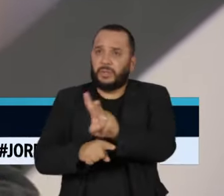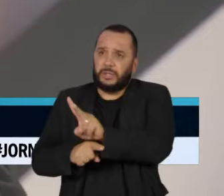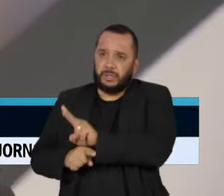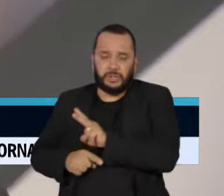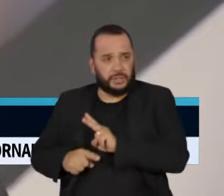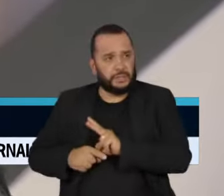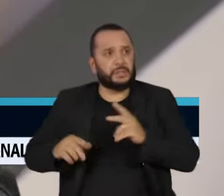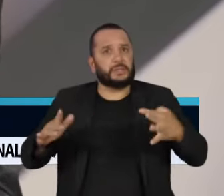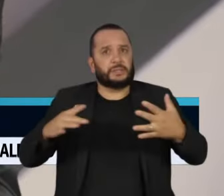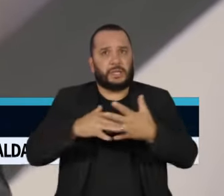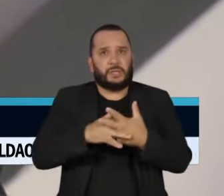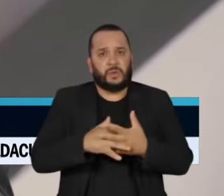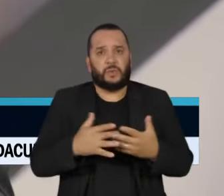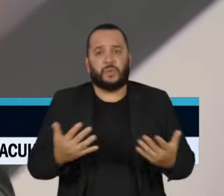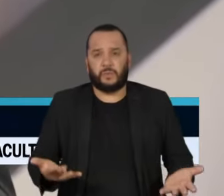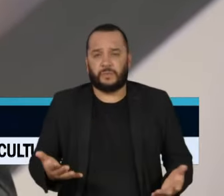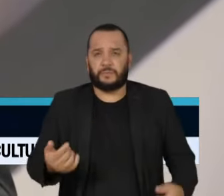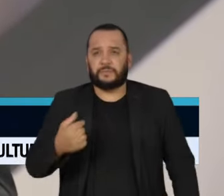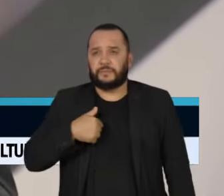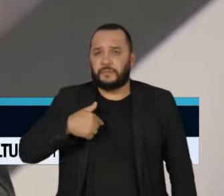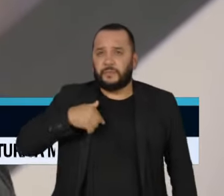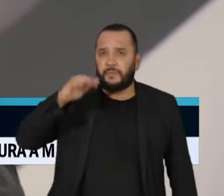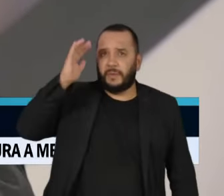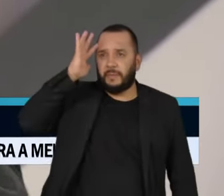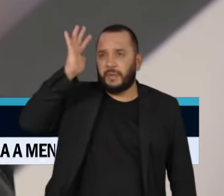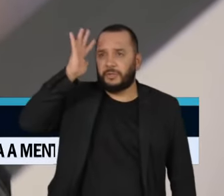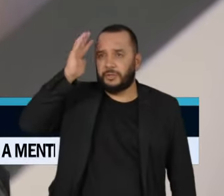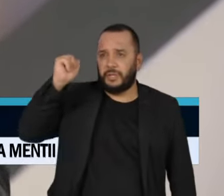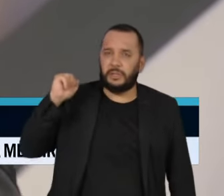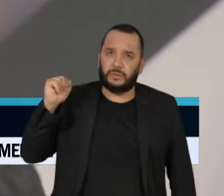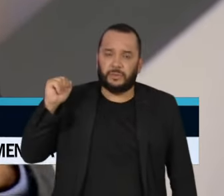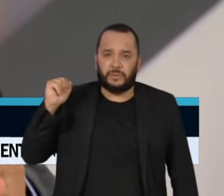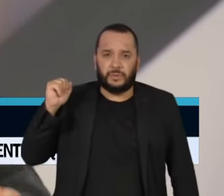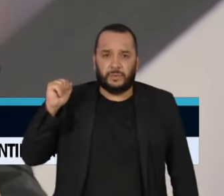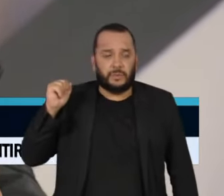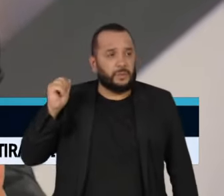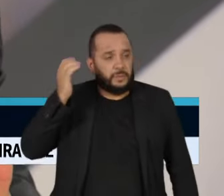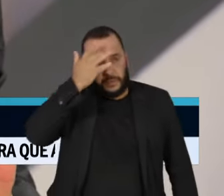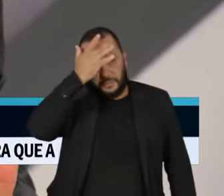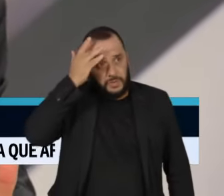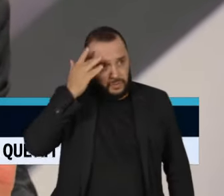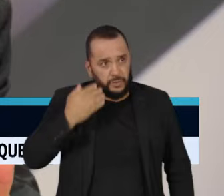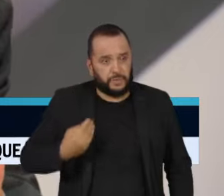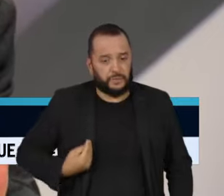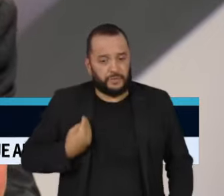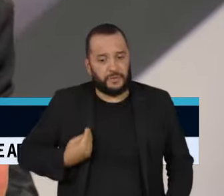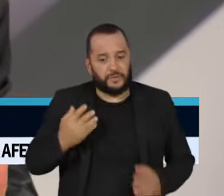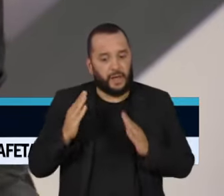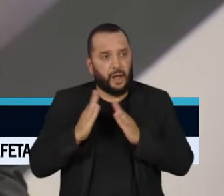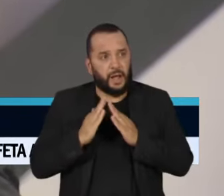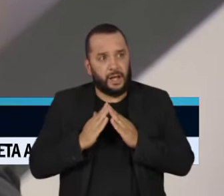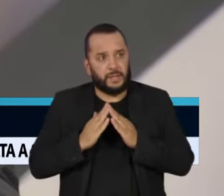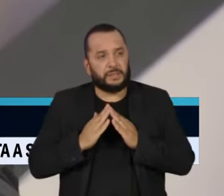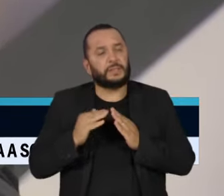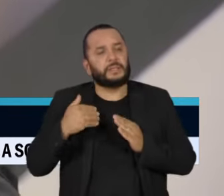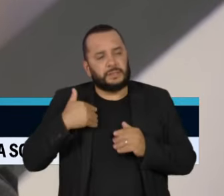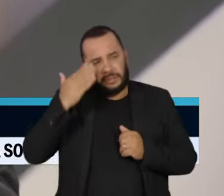cidadão. Eu fico imaginando um cidadão que mora em uma casa e sabe que o vizinho